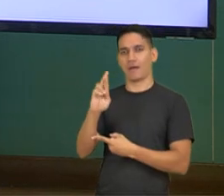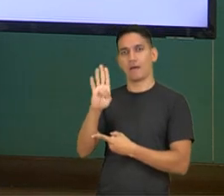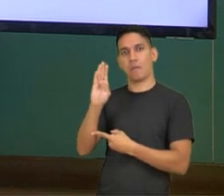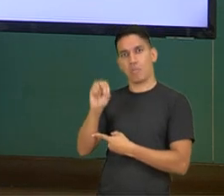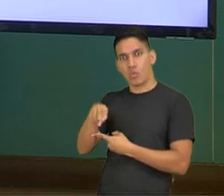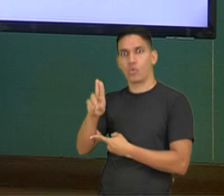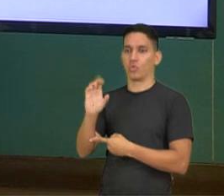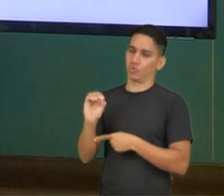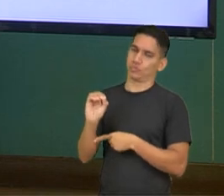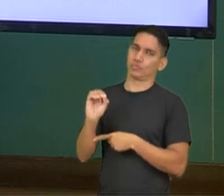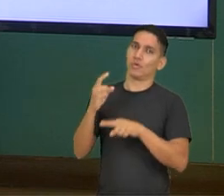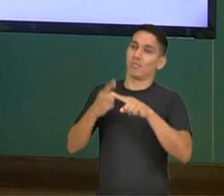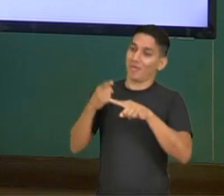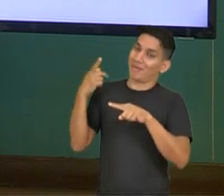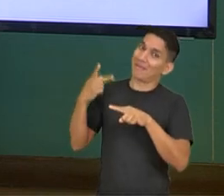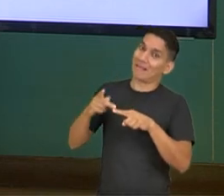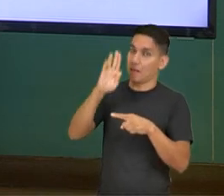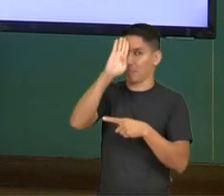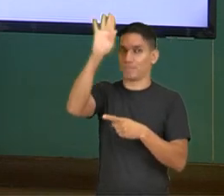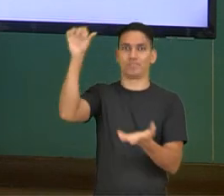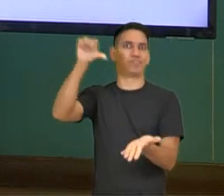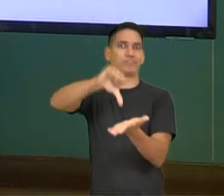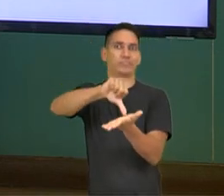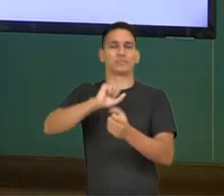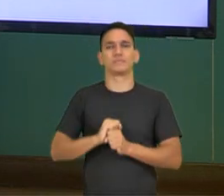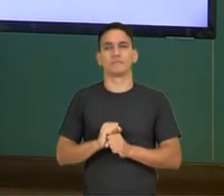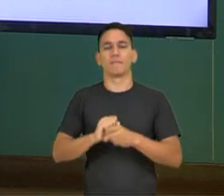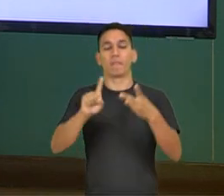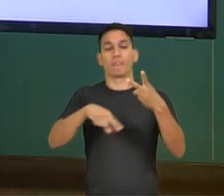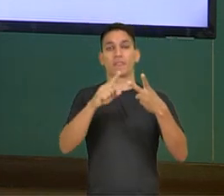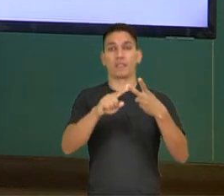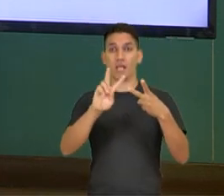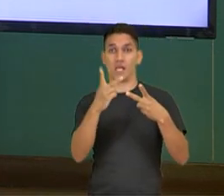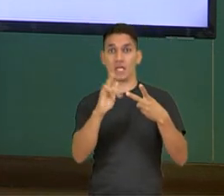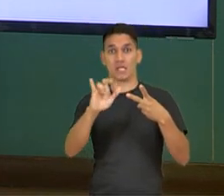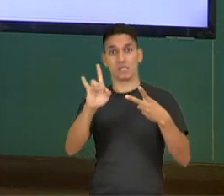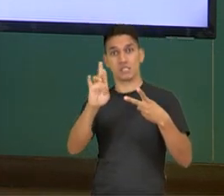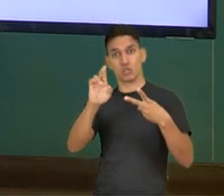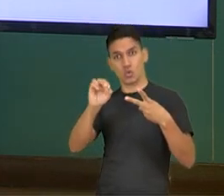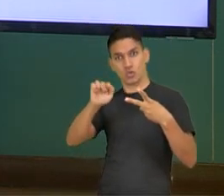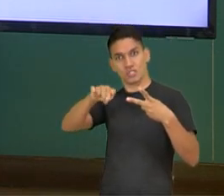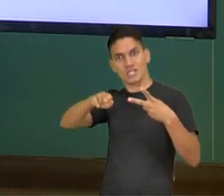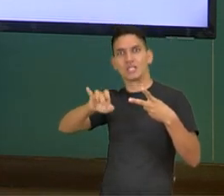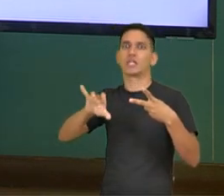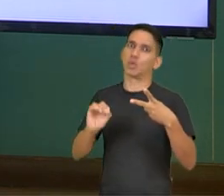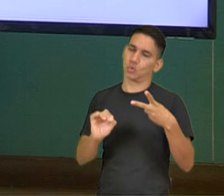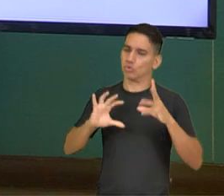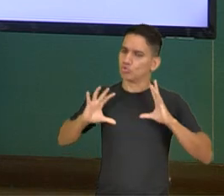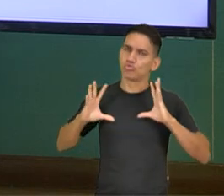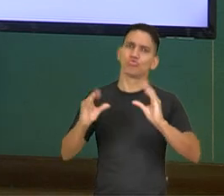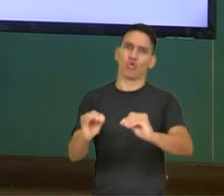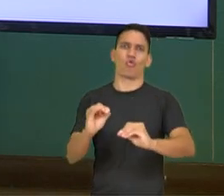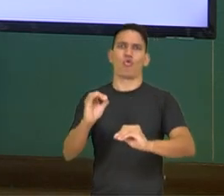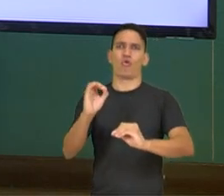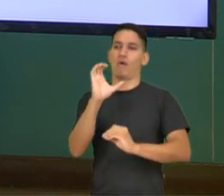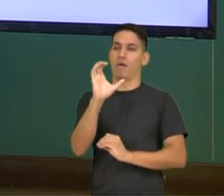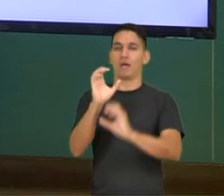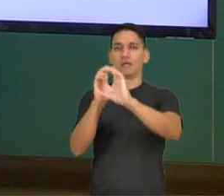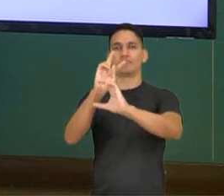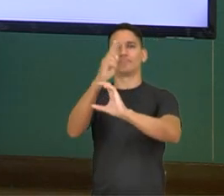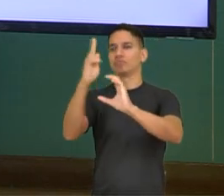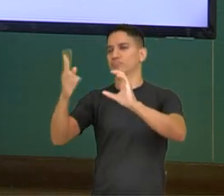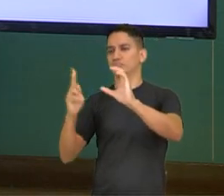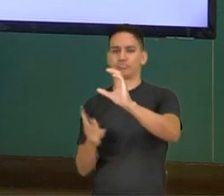carboninho é um elemento central. Hidrogênio, evidente, todos os carbonos vão ter lá vários